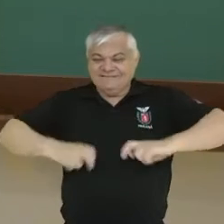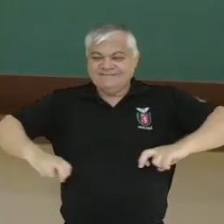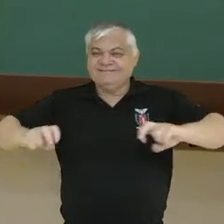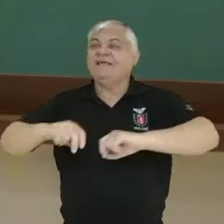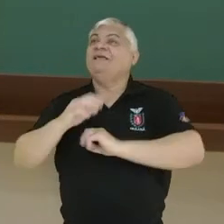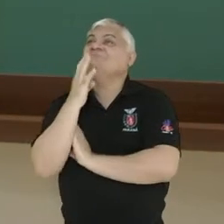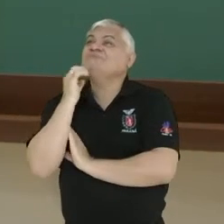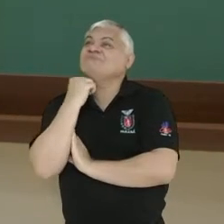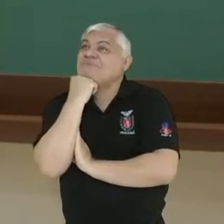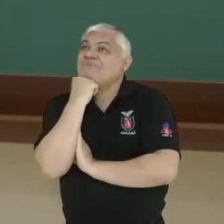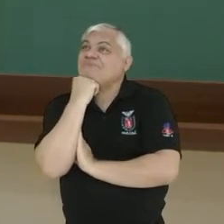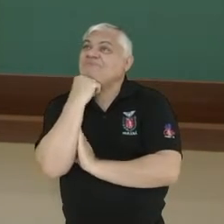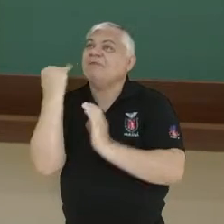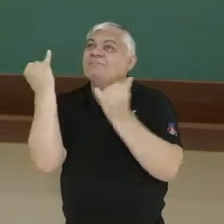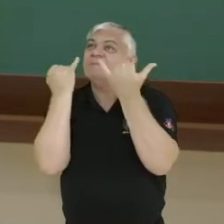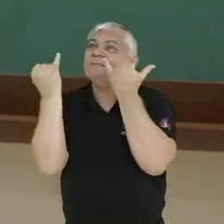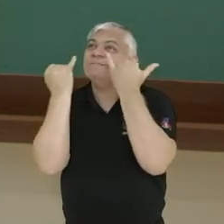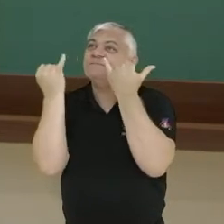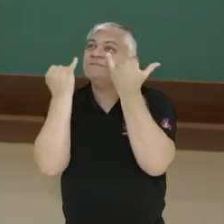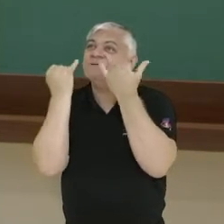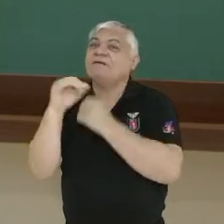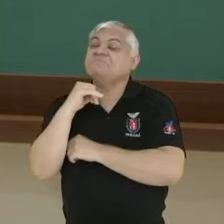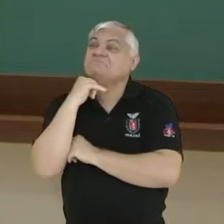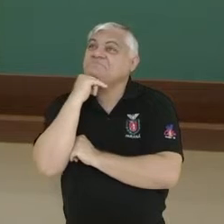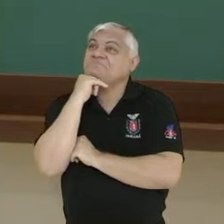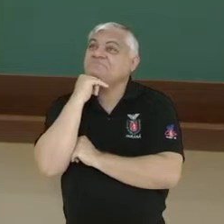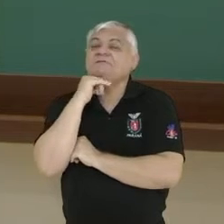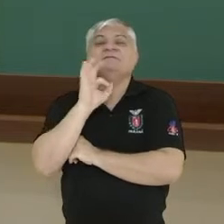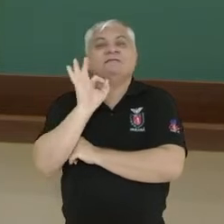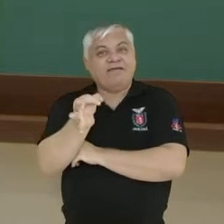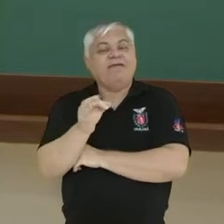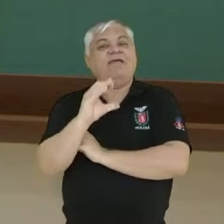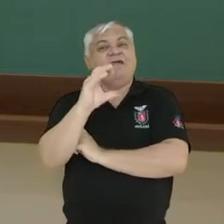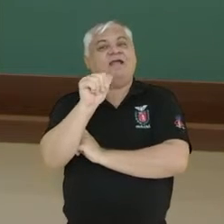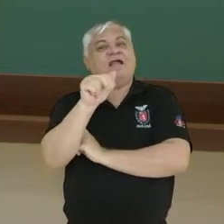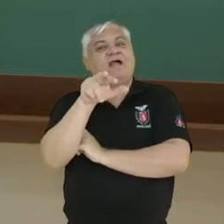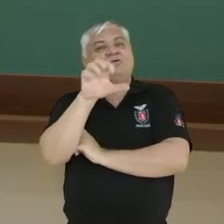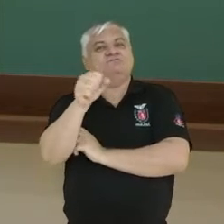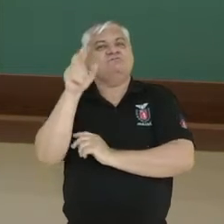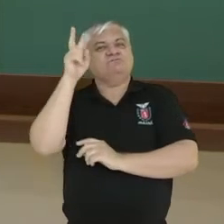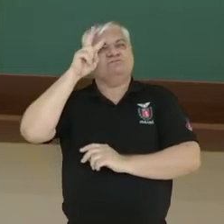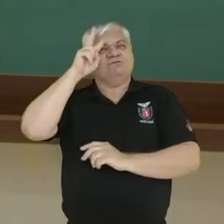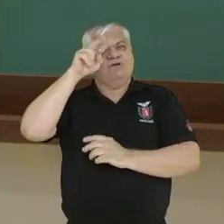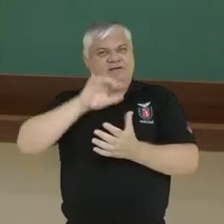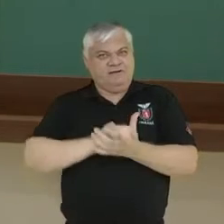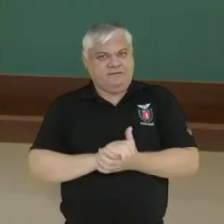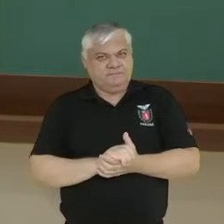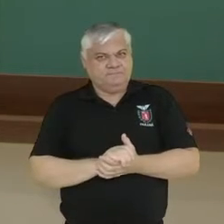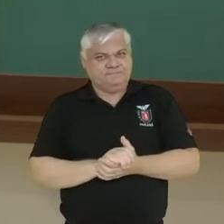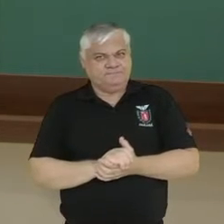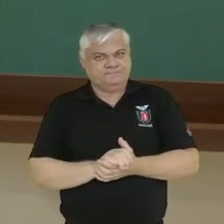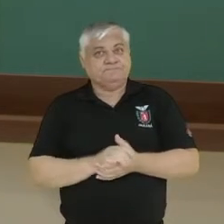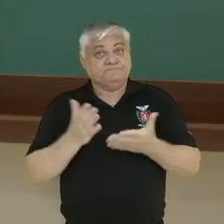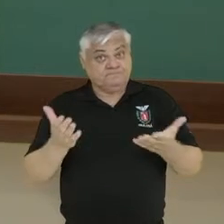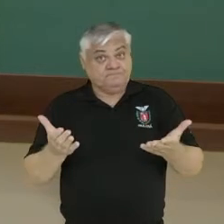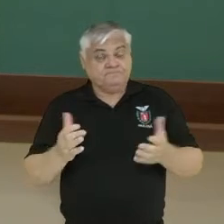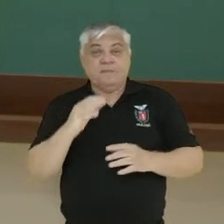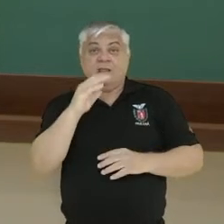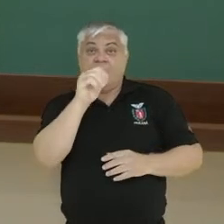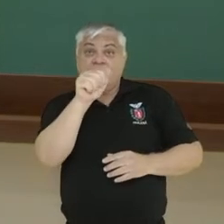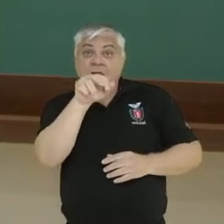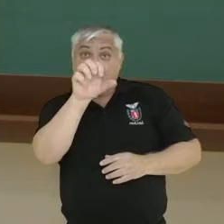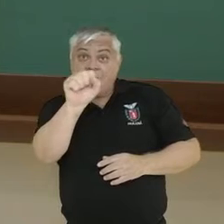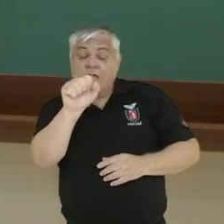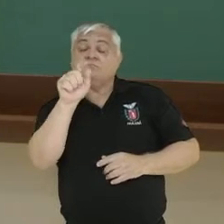infância deles, da adolescência, e isso, de certo modo, é uma contação de história também, né? E os causos eles têm